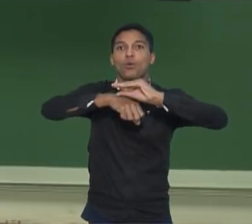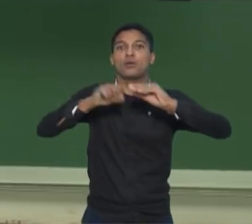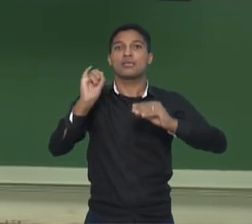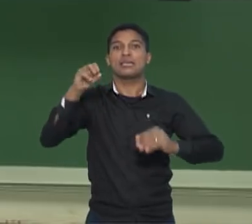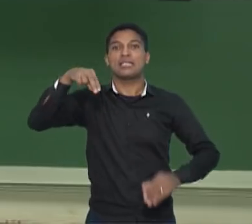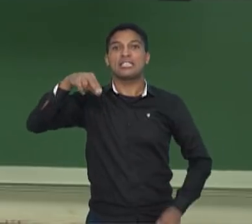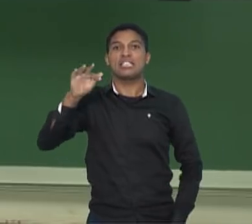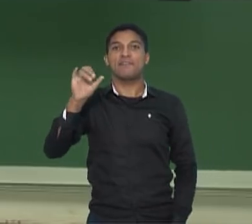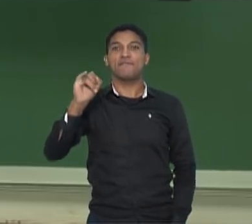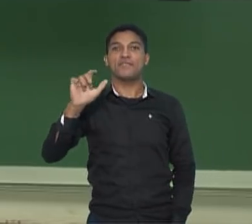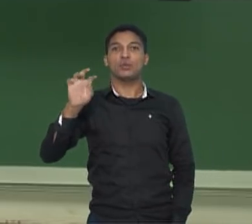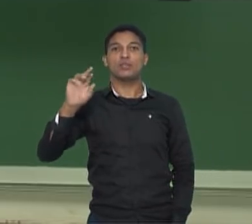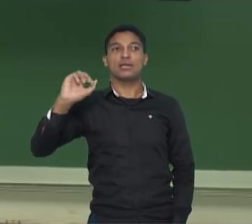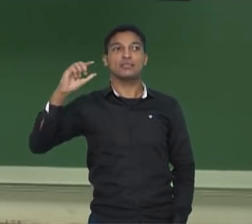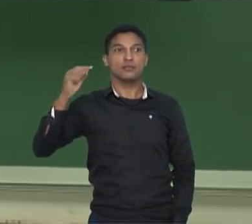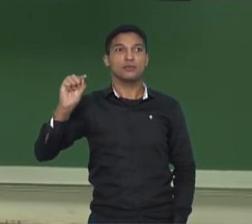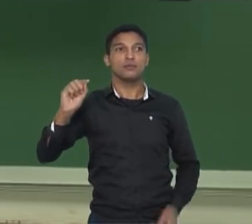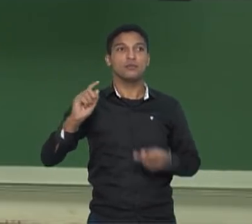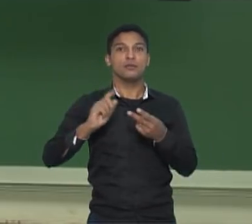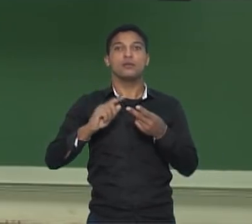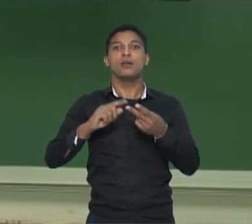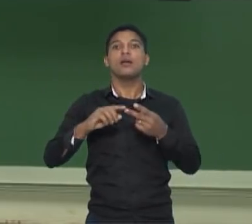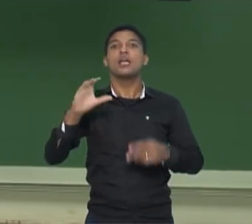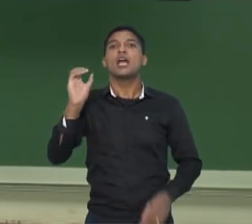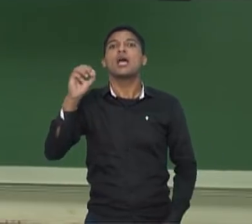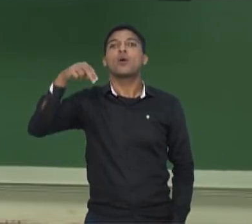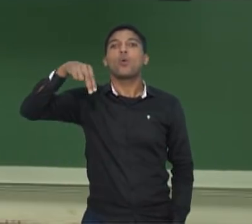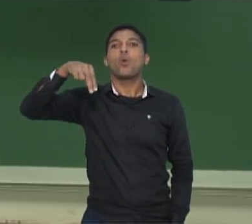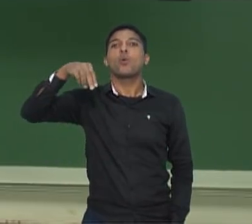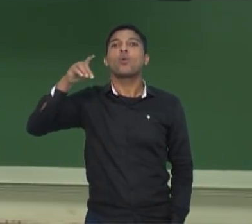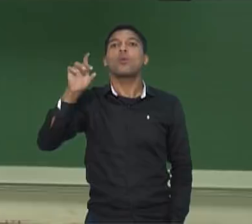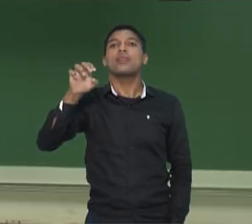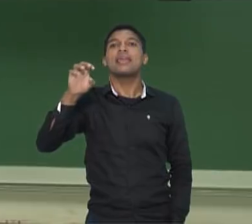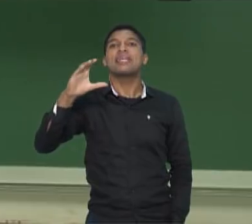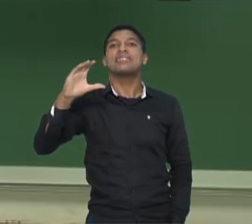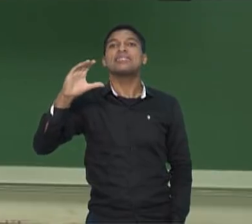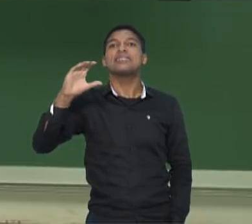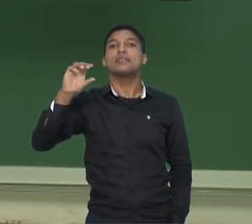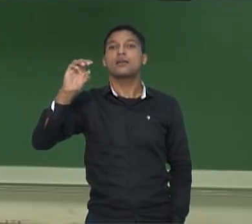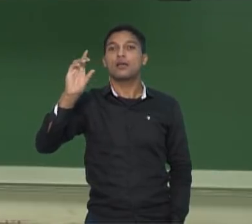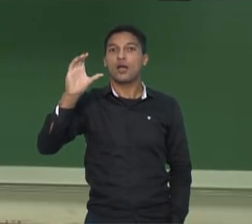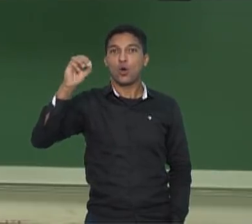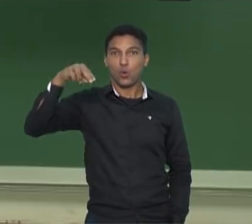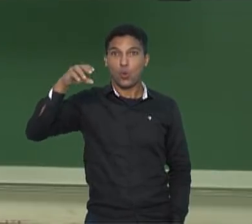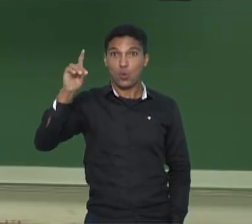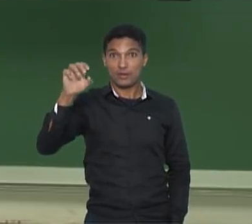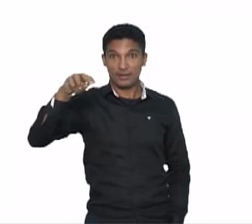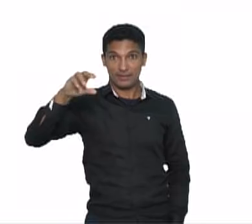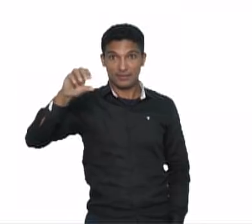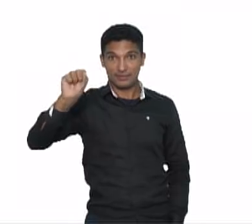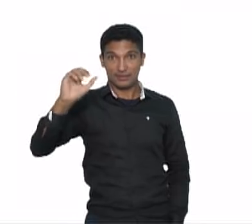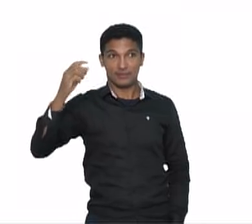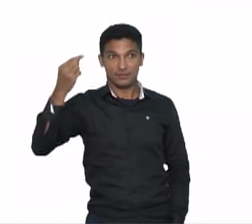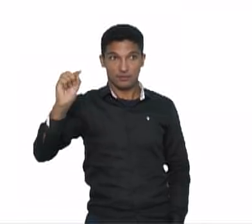opções caracteriza os 3 estados físicos da água? Vamos tentar?